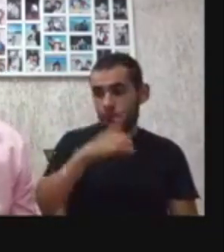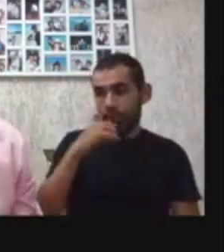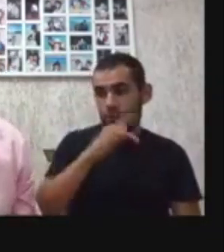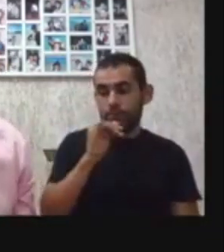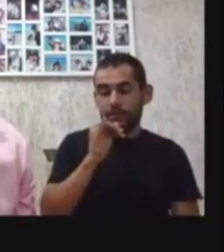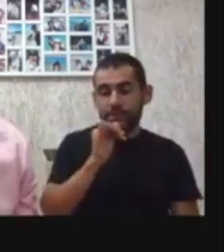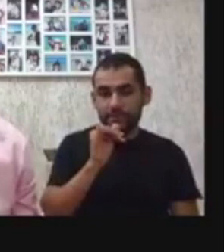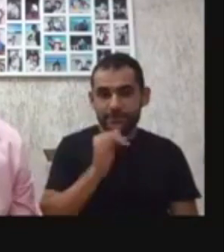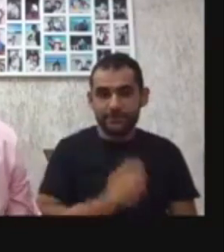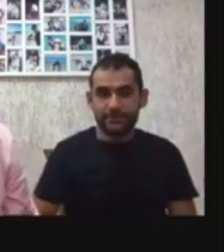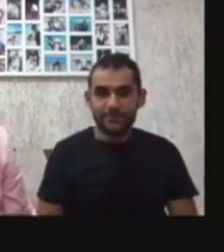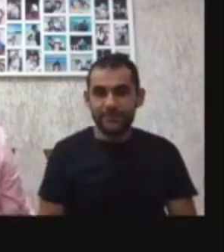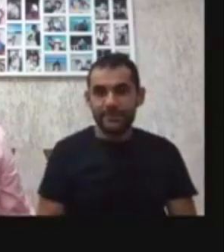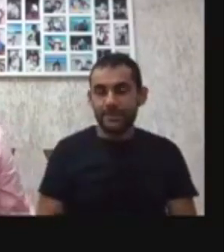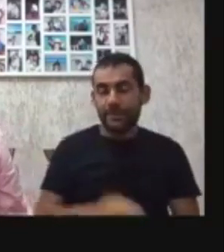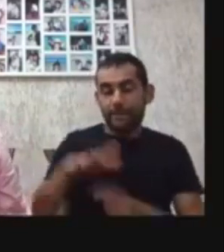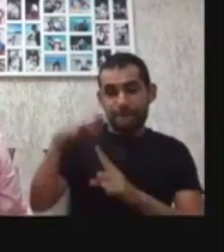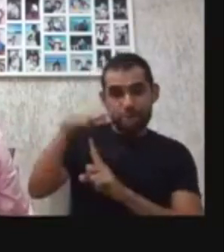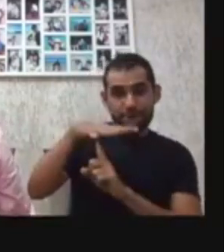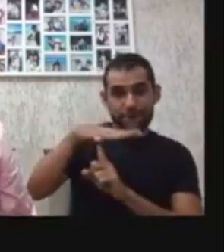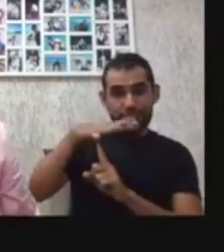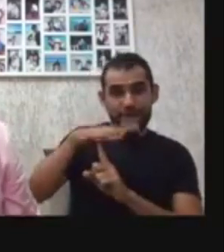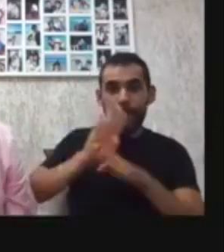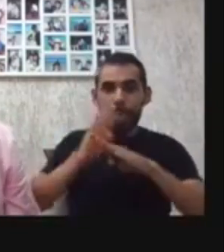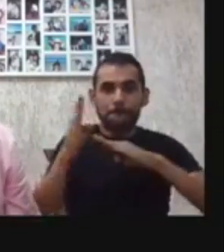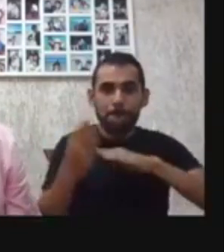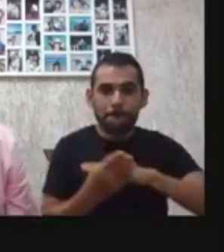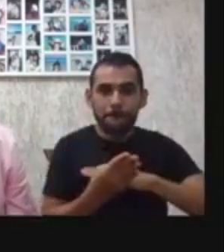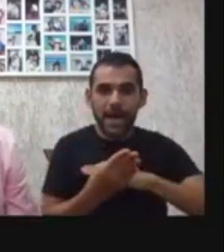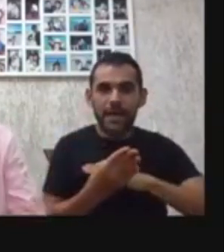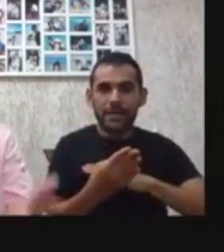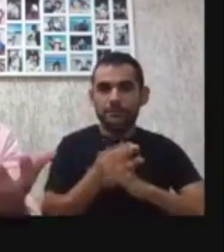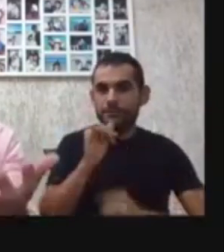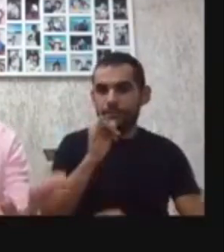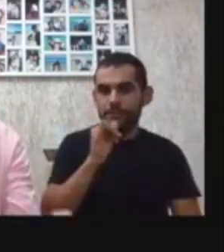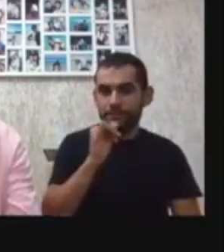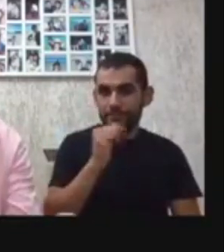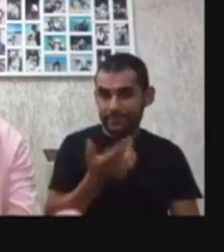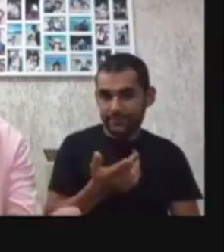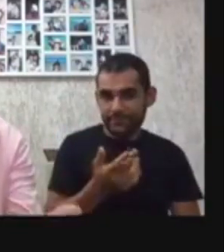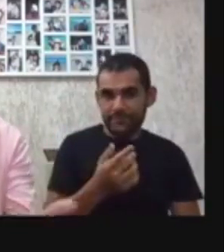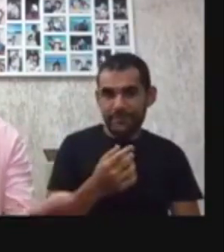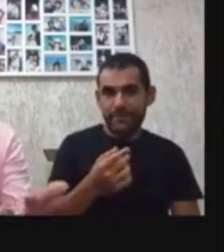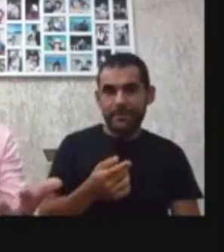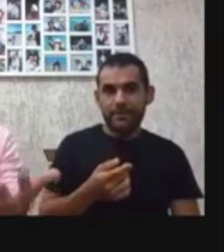exemplo, imagina se a realização de feiras em bairros e na nossa avenida, presidente,